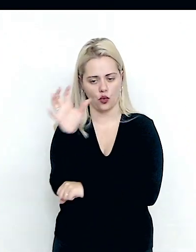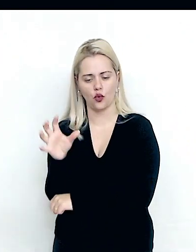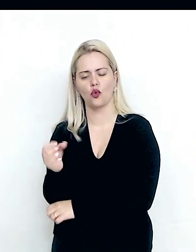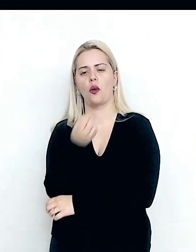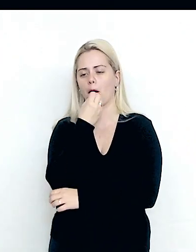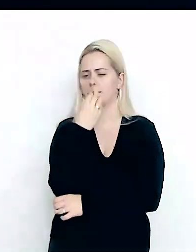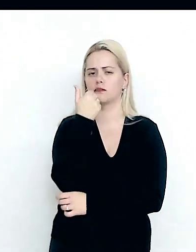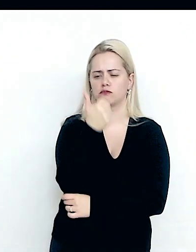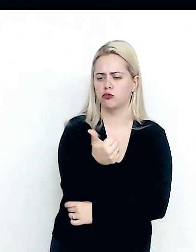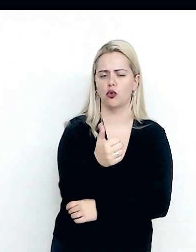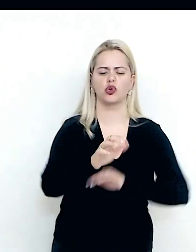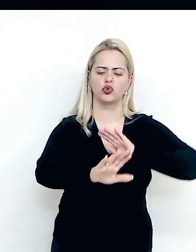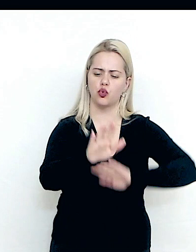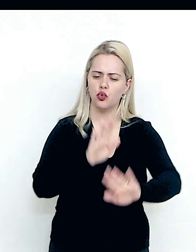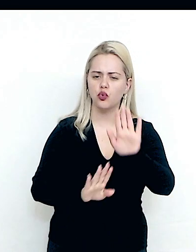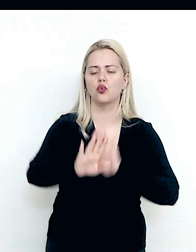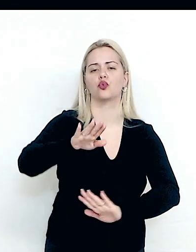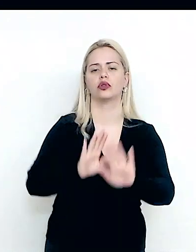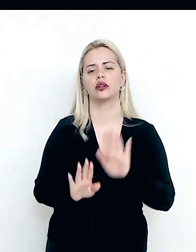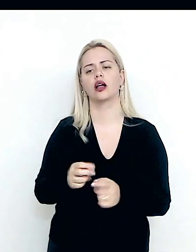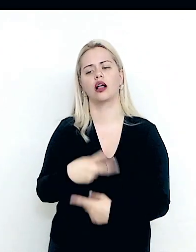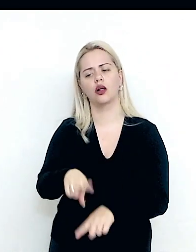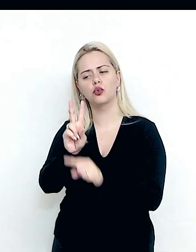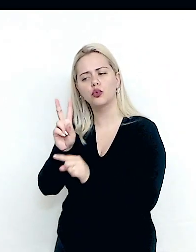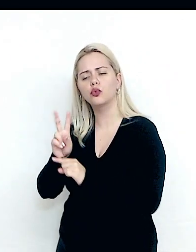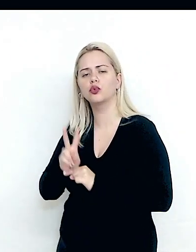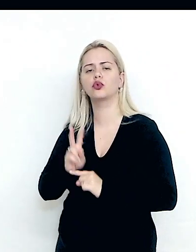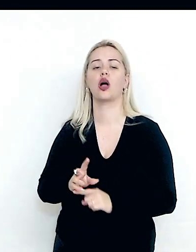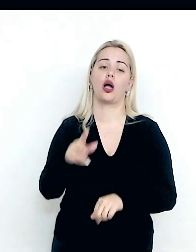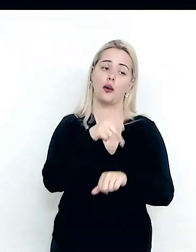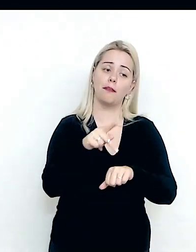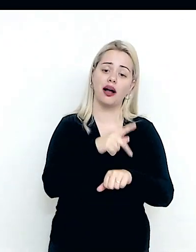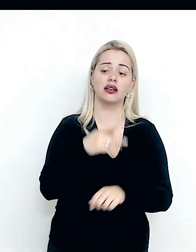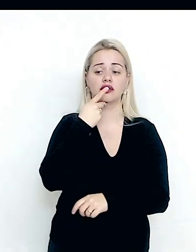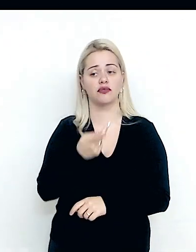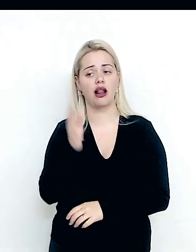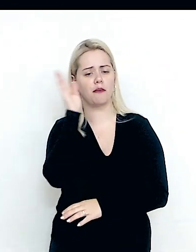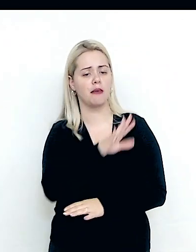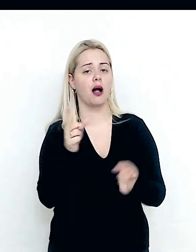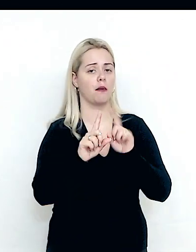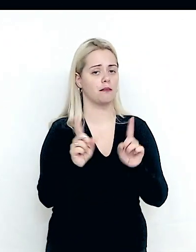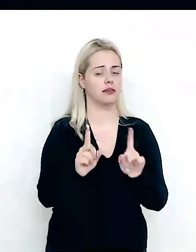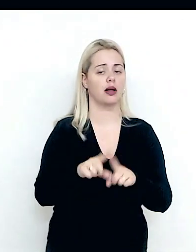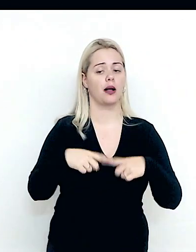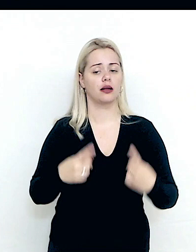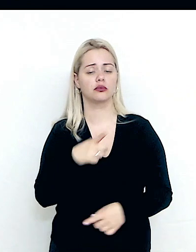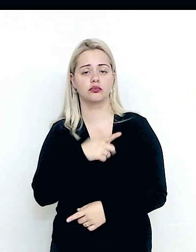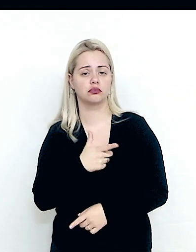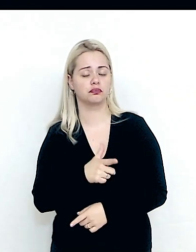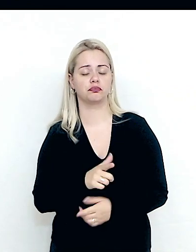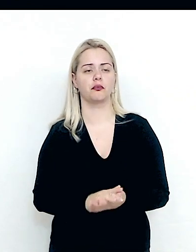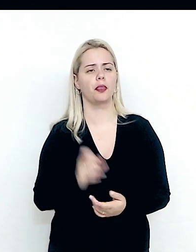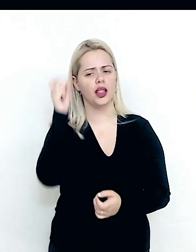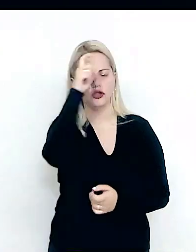nativa, o que é algo que nenhum desses países críticos que tem nem de perto, né? Então é um tema